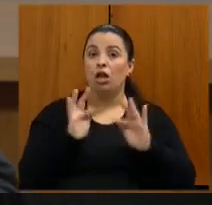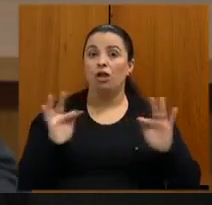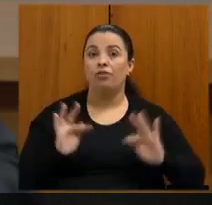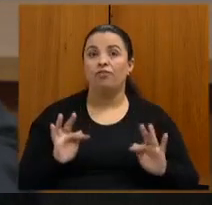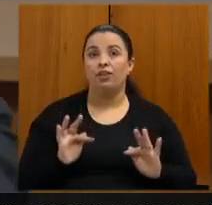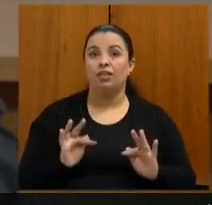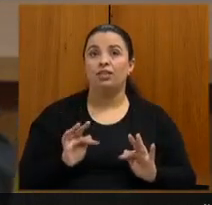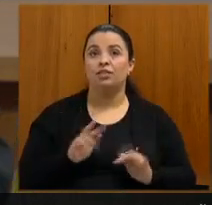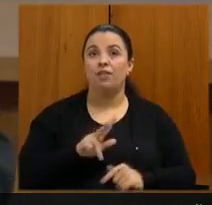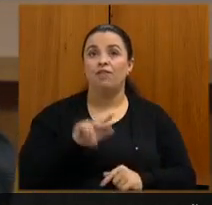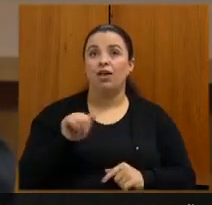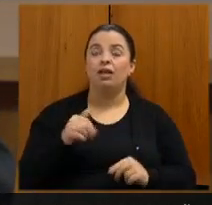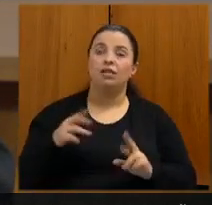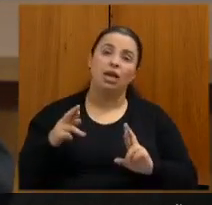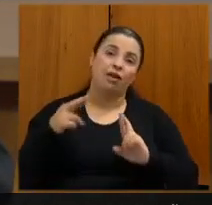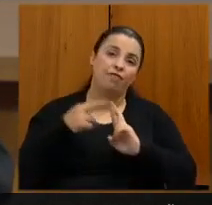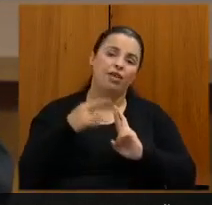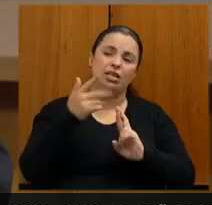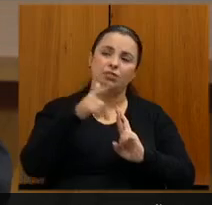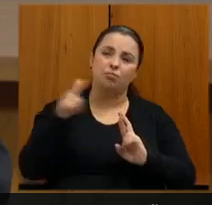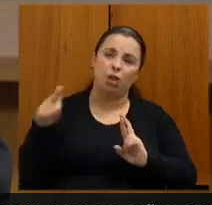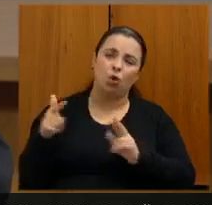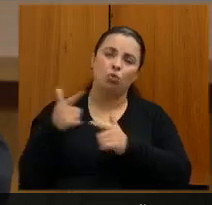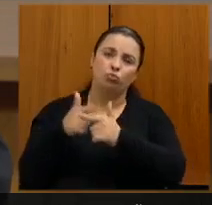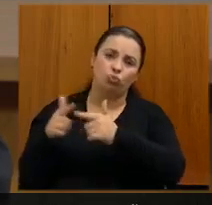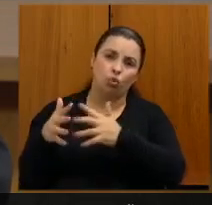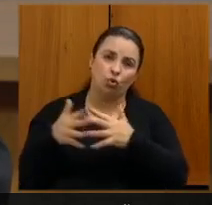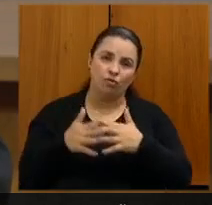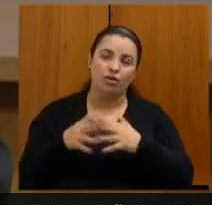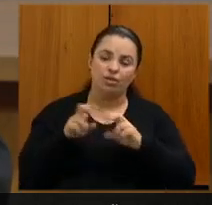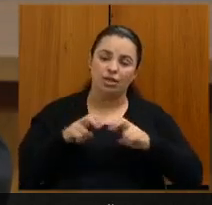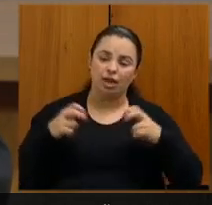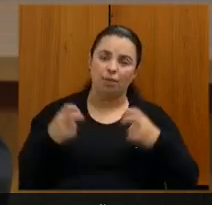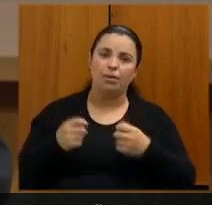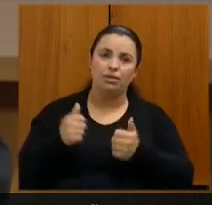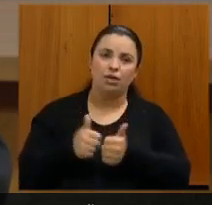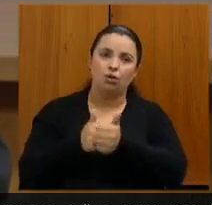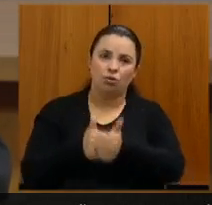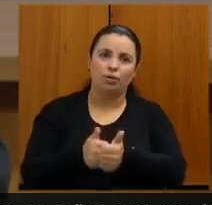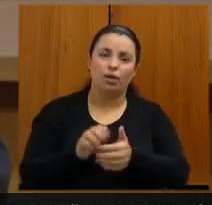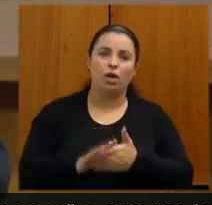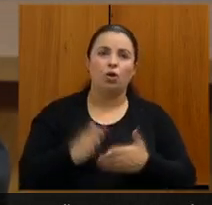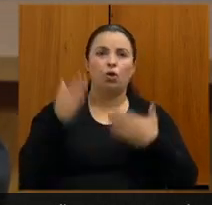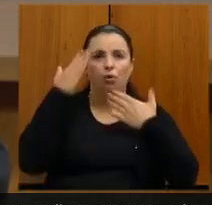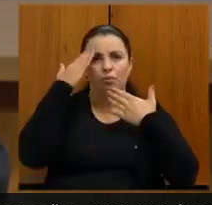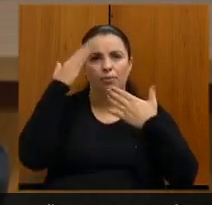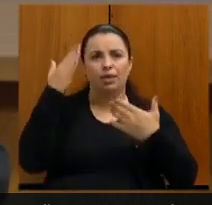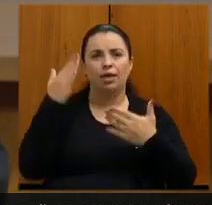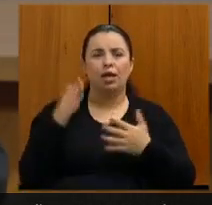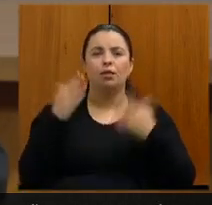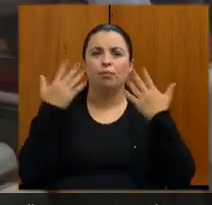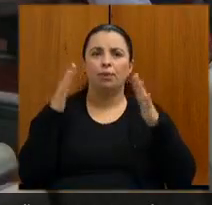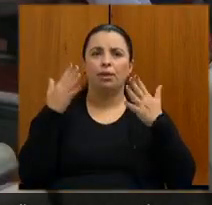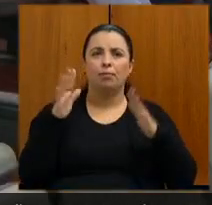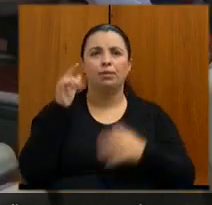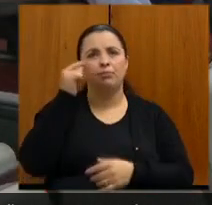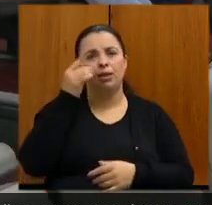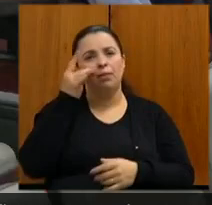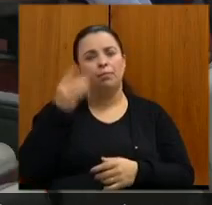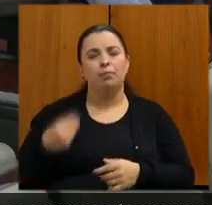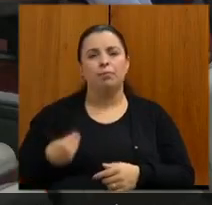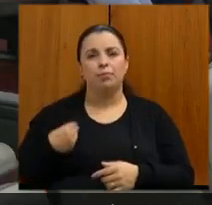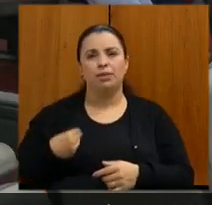vai no servir de referência para outros casos da mesa tá obrigado Parabéns aqui pela presença e participação de